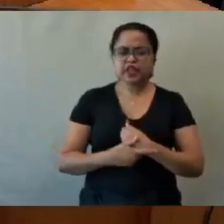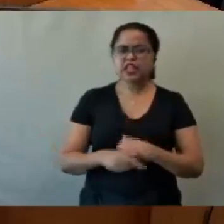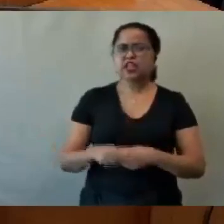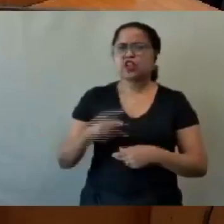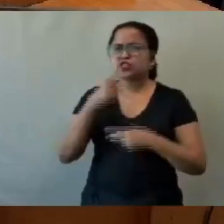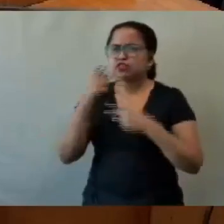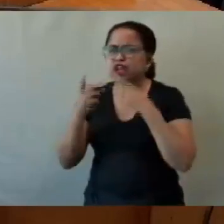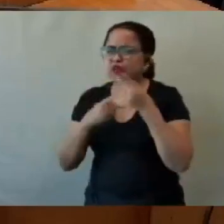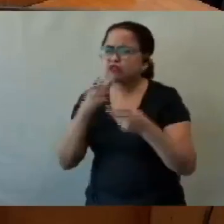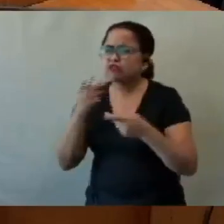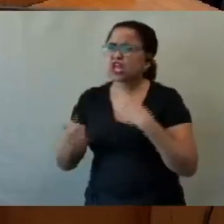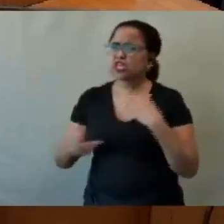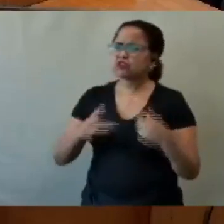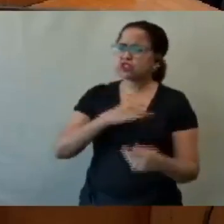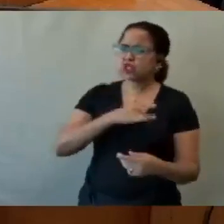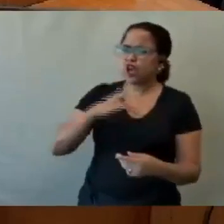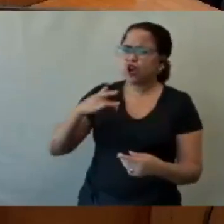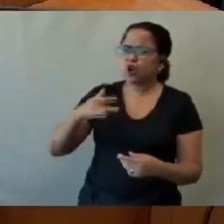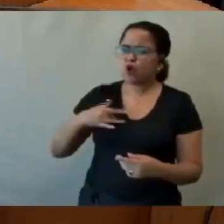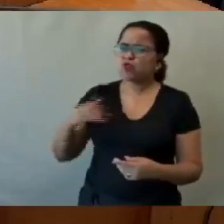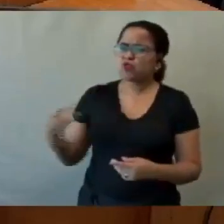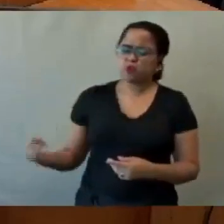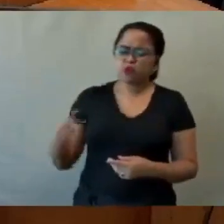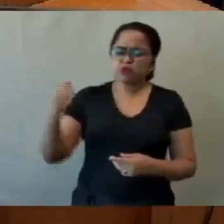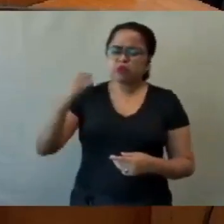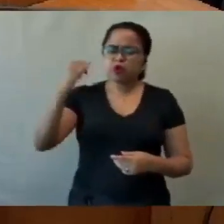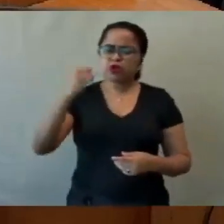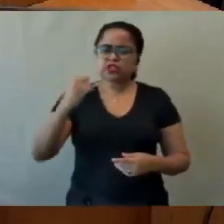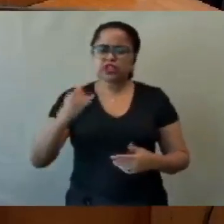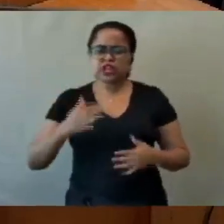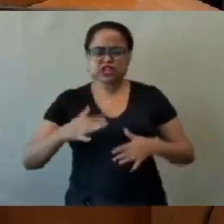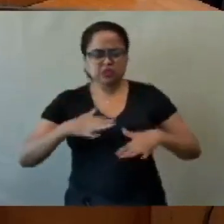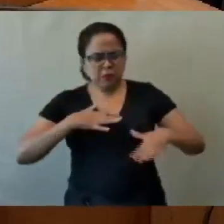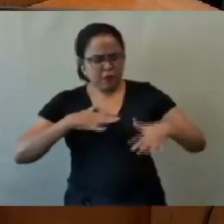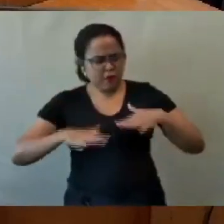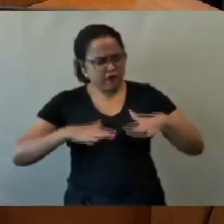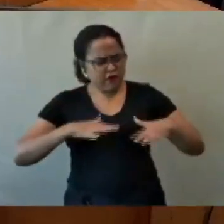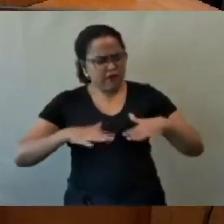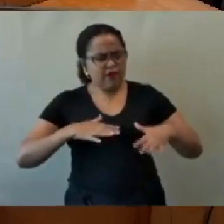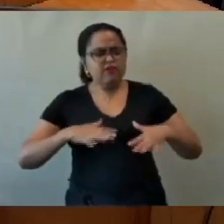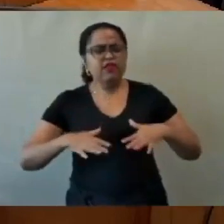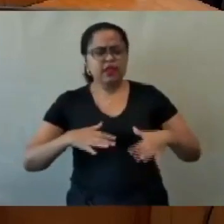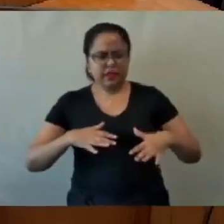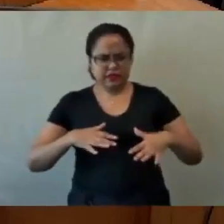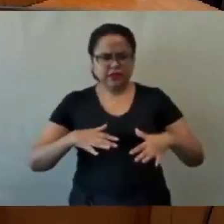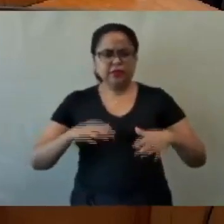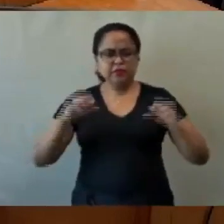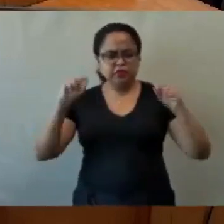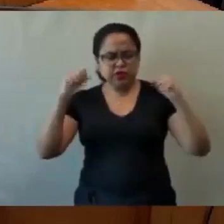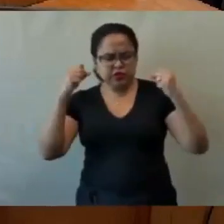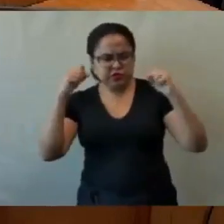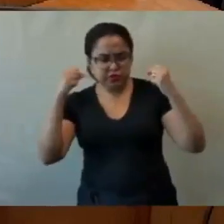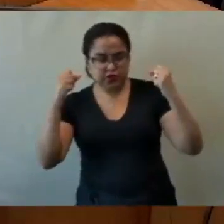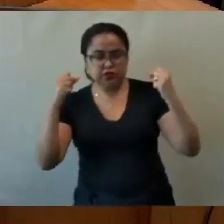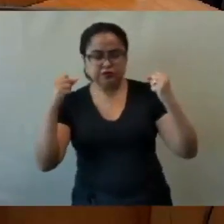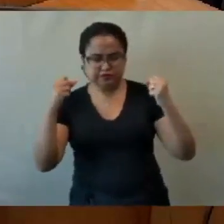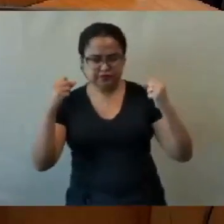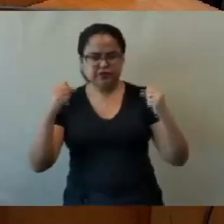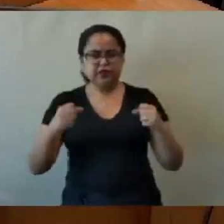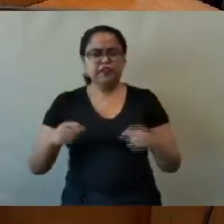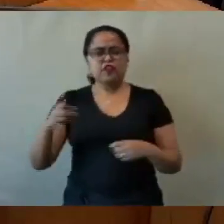da importância de se movimentar, e muitas pessoas usam a caminhada, a corrida, como uma atividade diária,